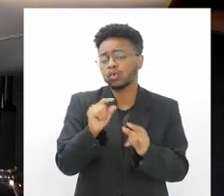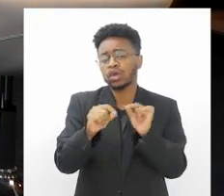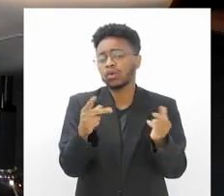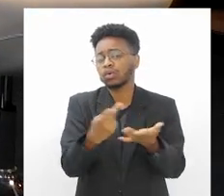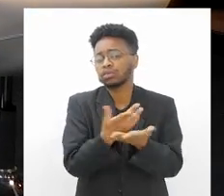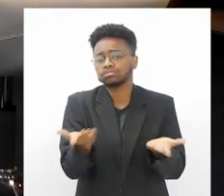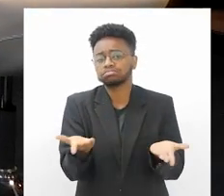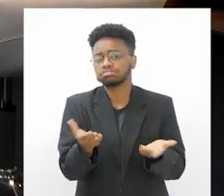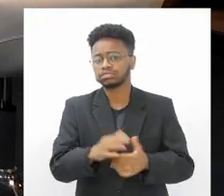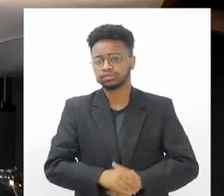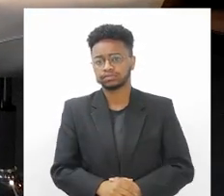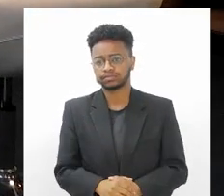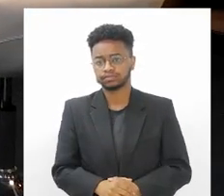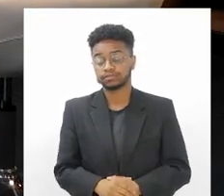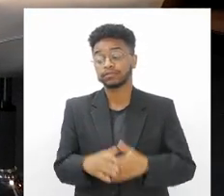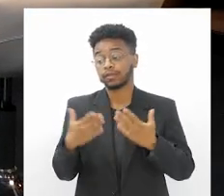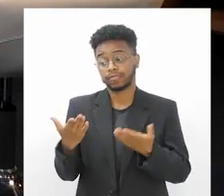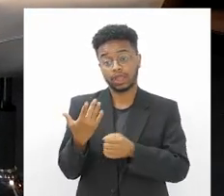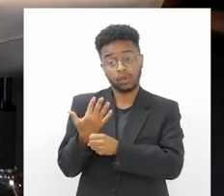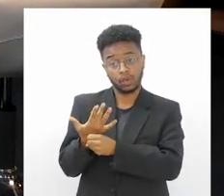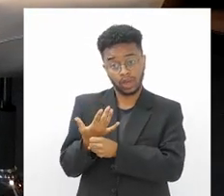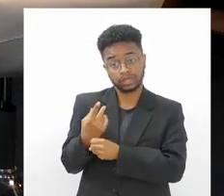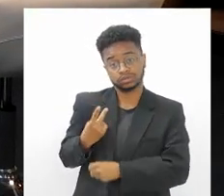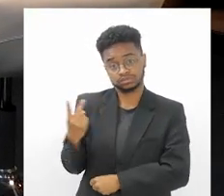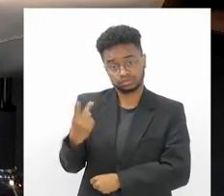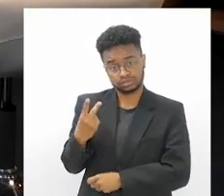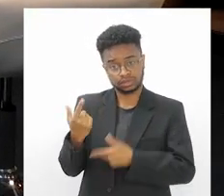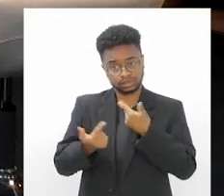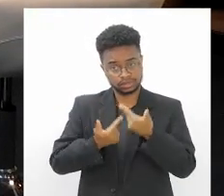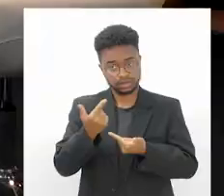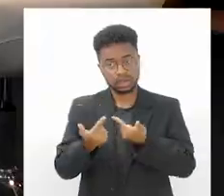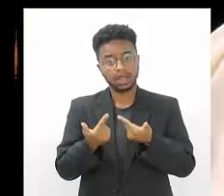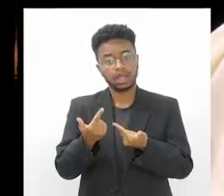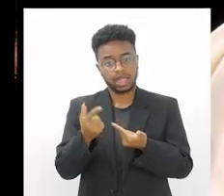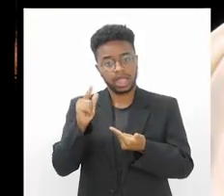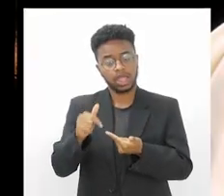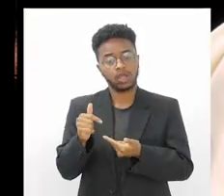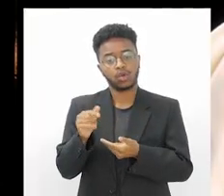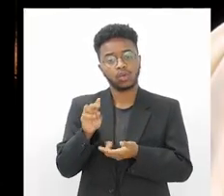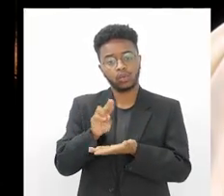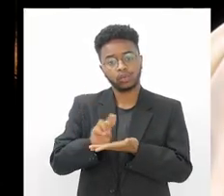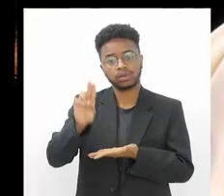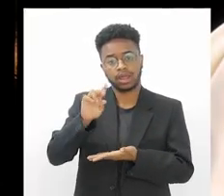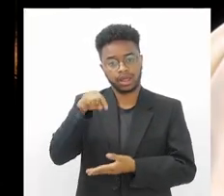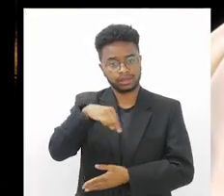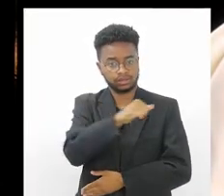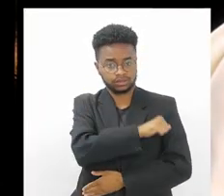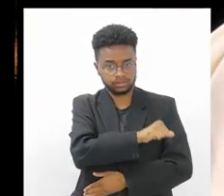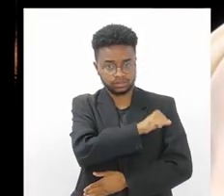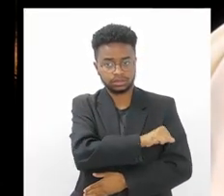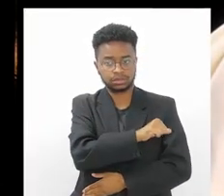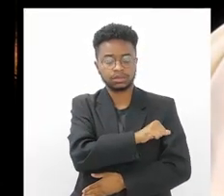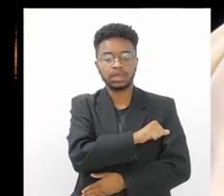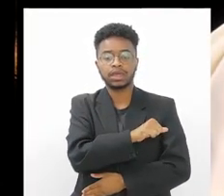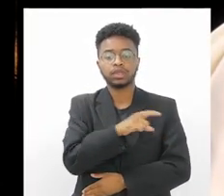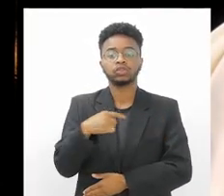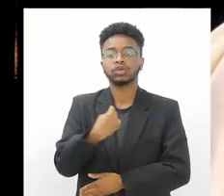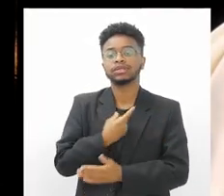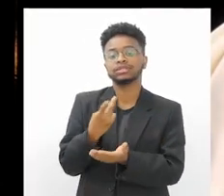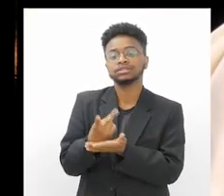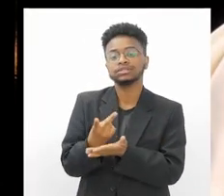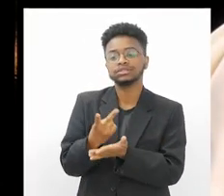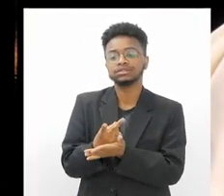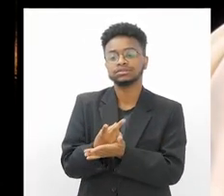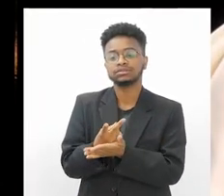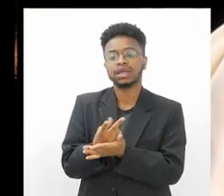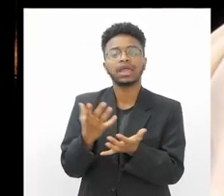está acontecendo? Bom, na UERJ, né, que é onde nós trabalhamos, né, que é a Universidade do Estado do Rio Maravilhosa. De Janeiro, a gente sempre preza